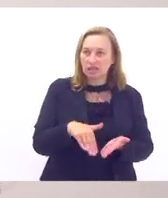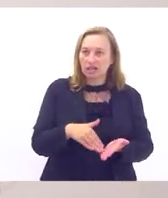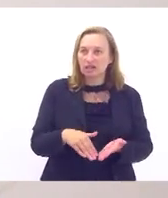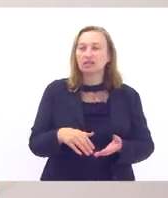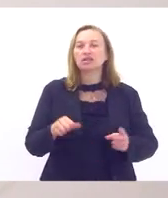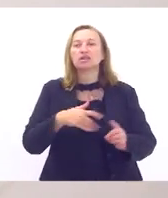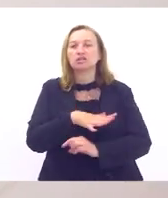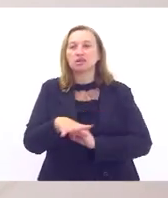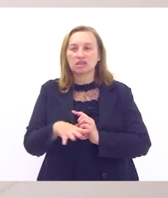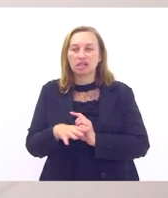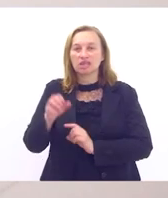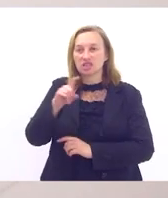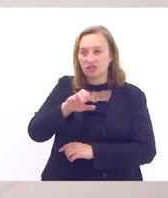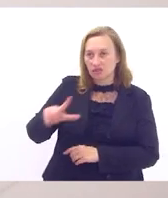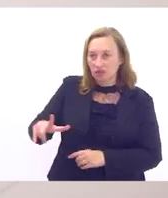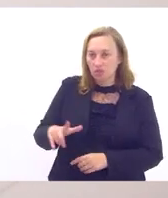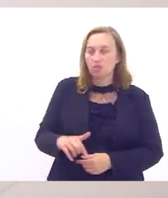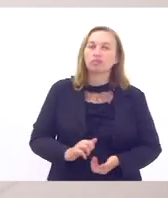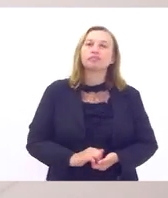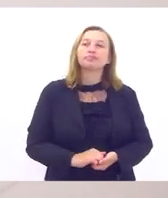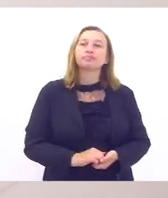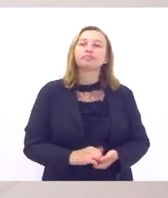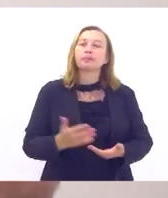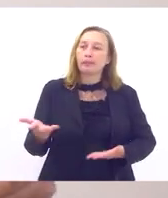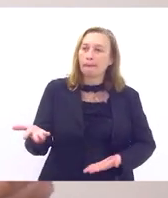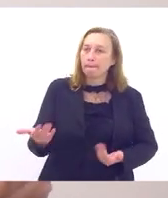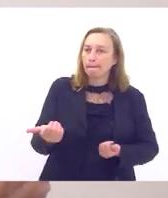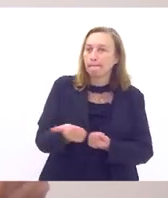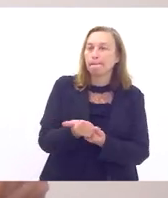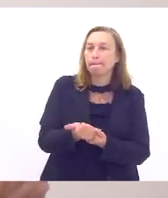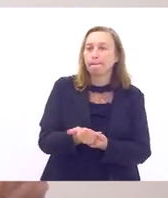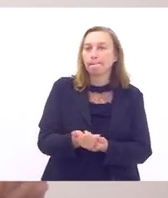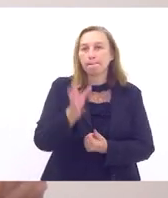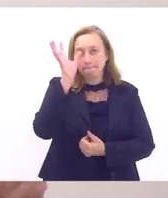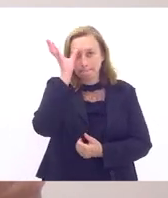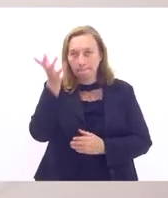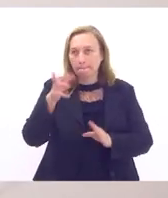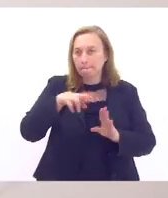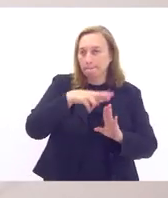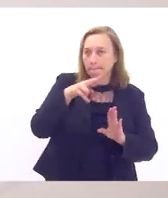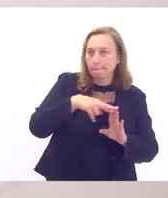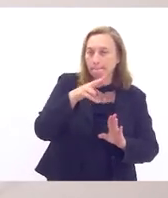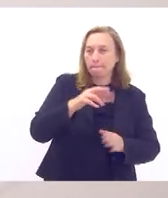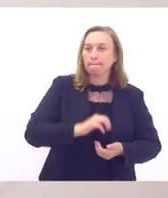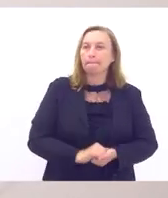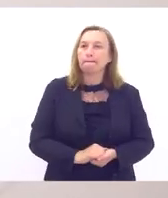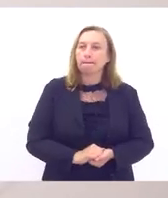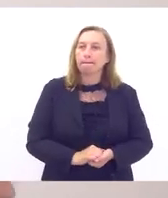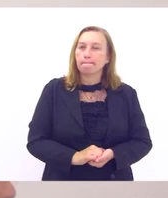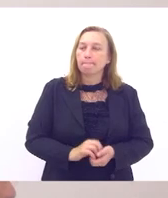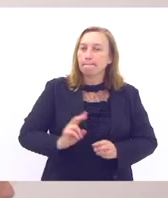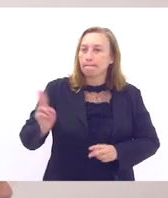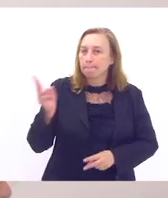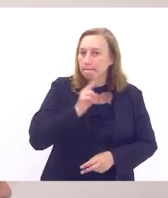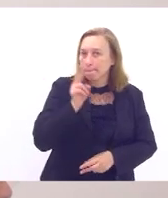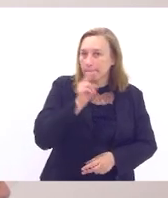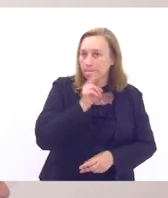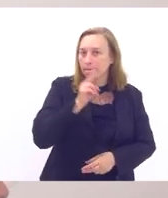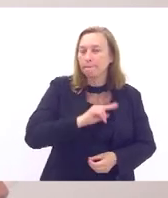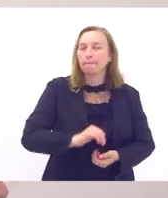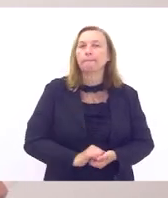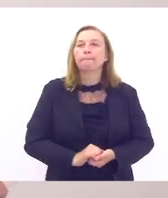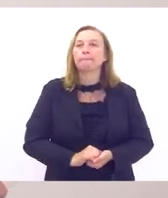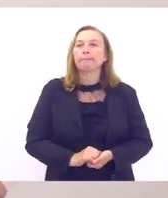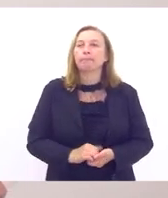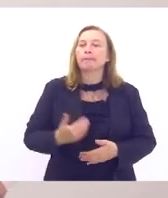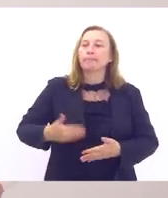sociedade civil, né, que colaborou para essa nova resolução que se propõe a acelerar, né,